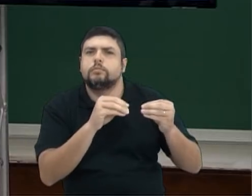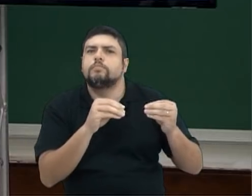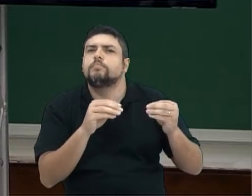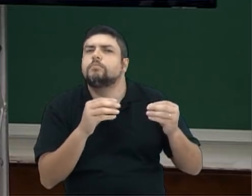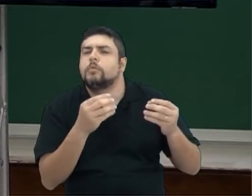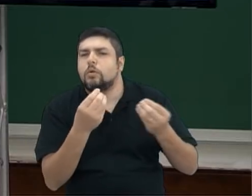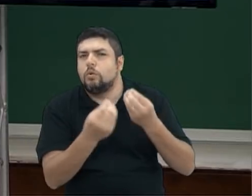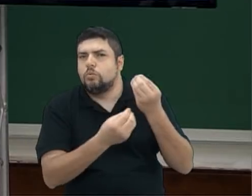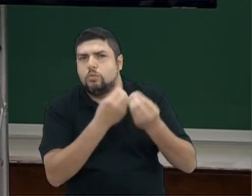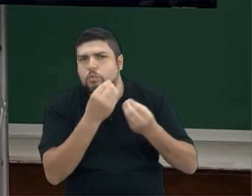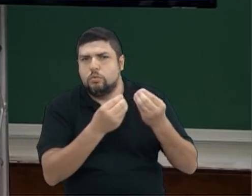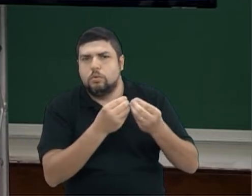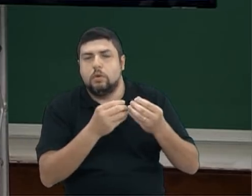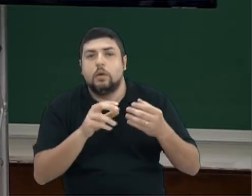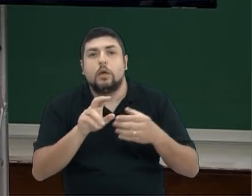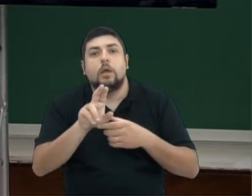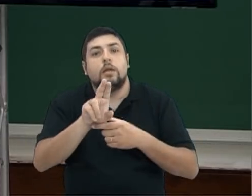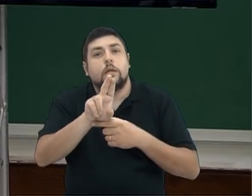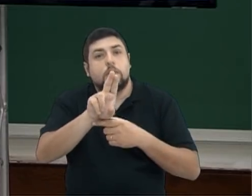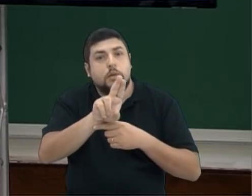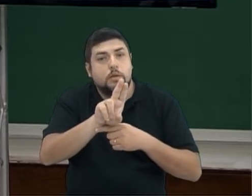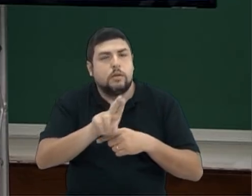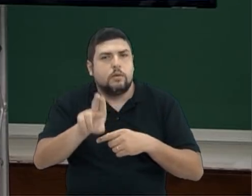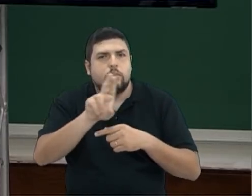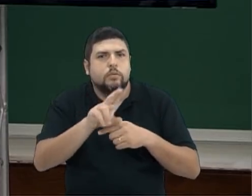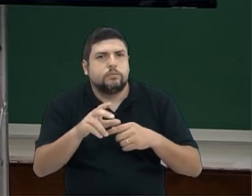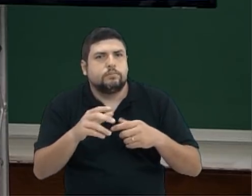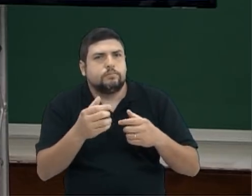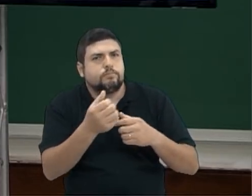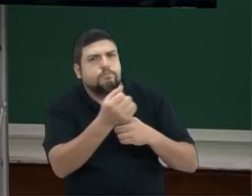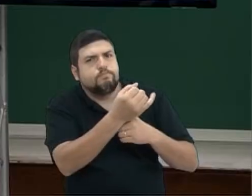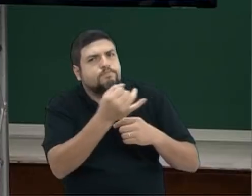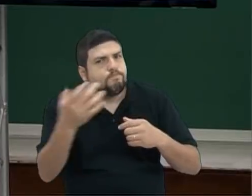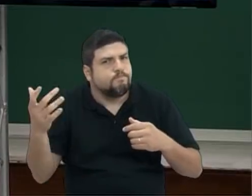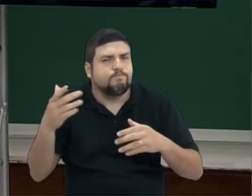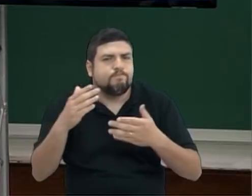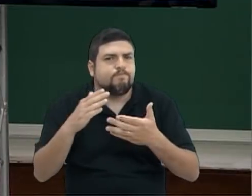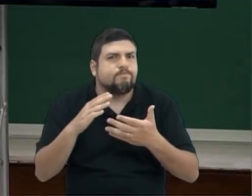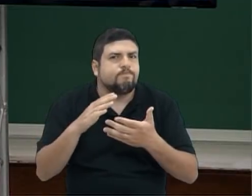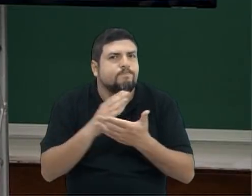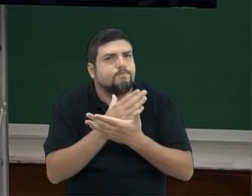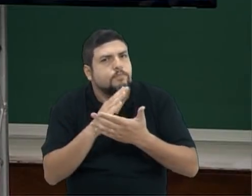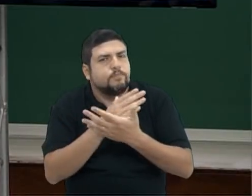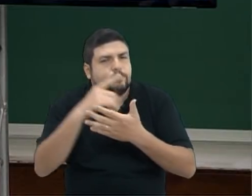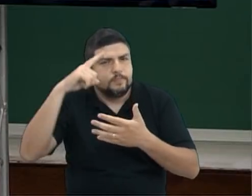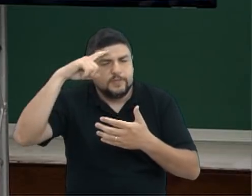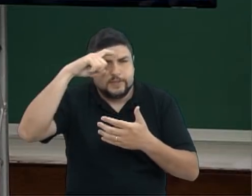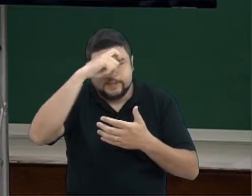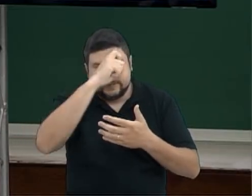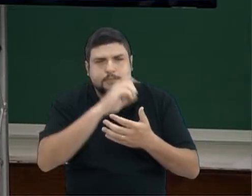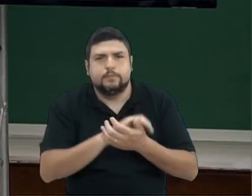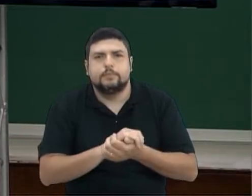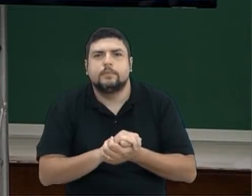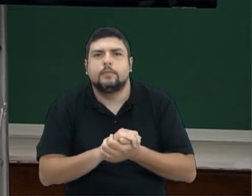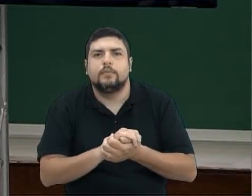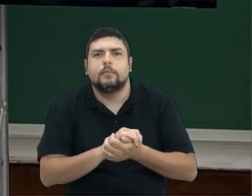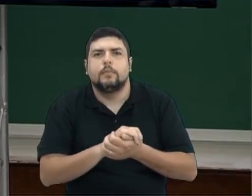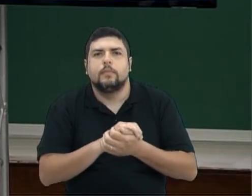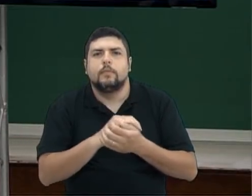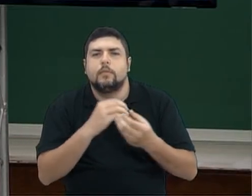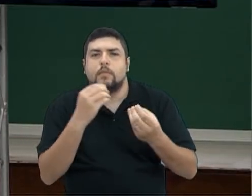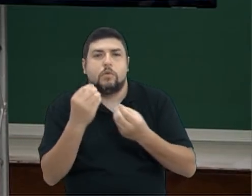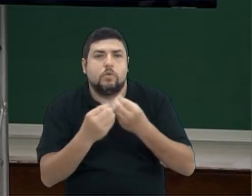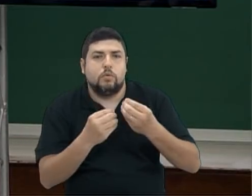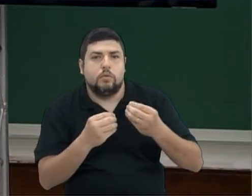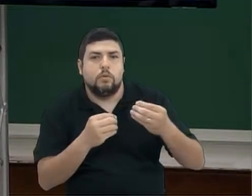ser muito utilizado, as pessoas ainda têm dificuldade. Nós vamos observar isso na próxima aula. Então, eles representam as três pessoas